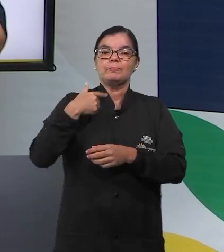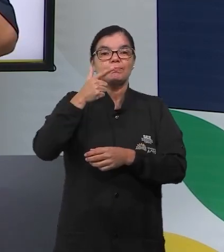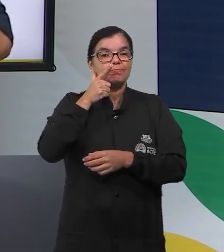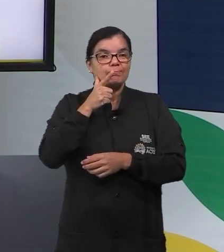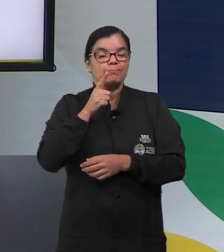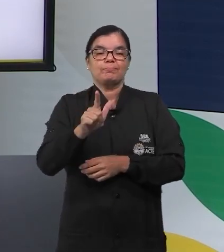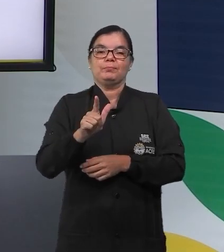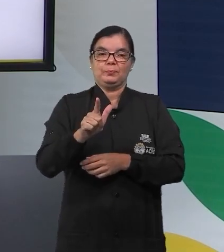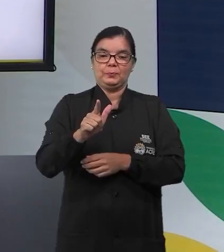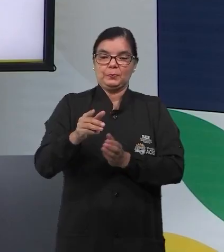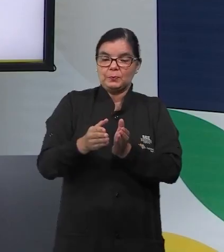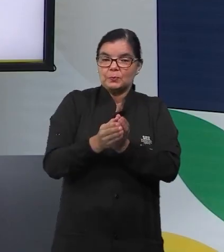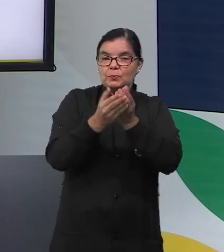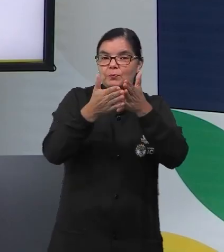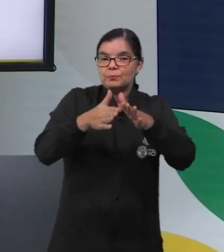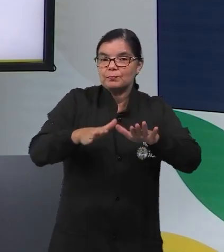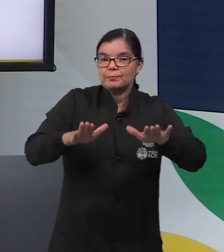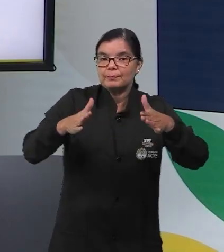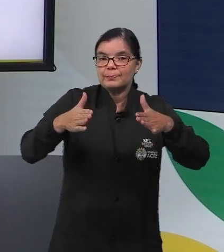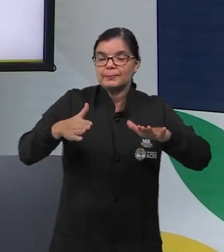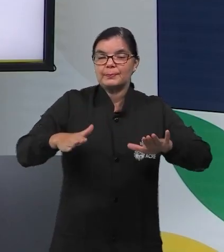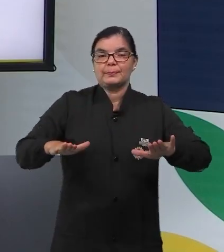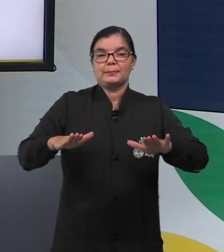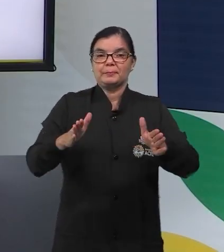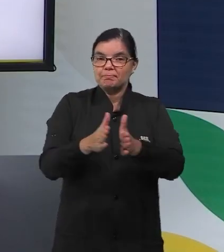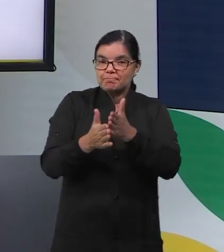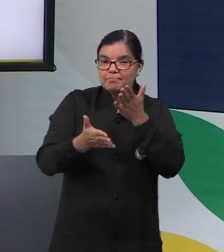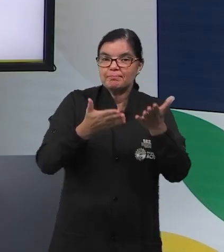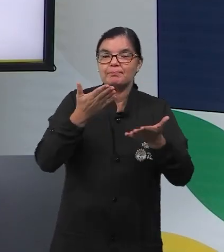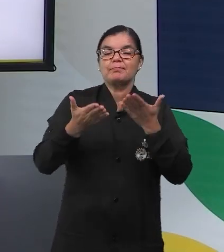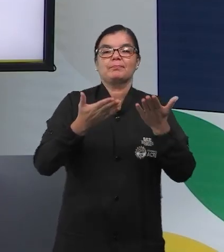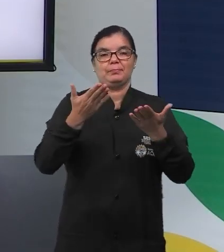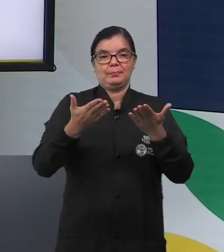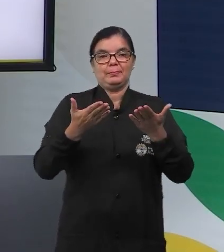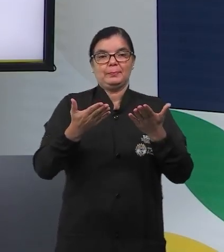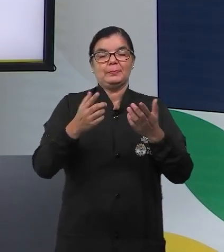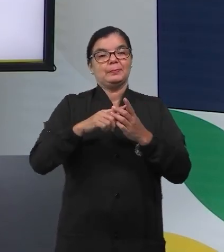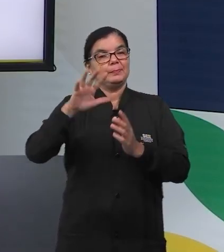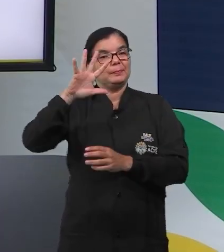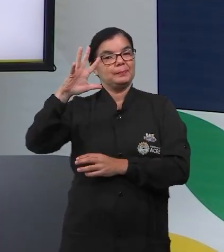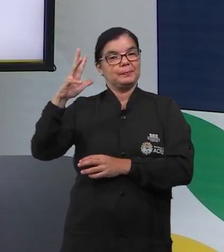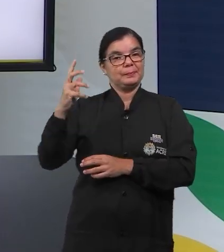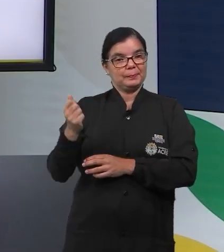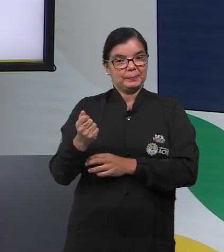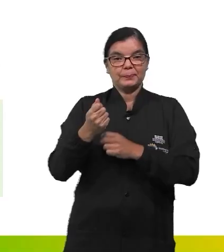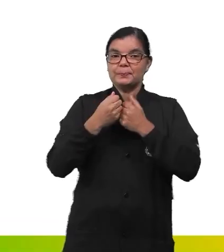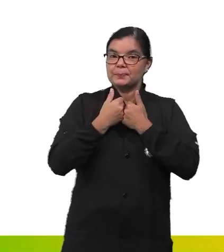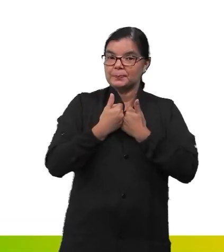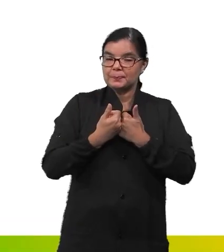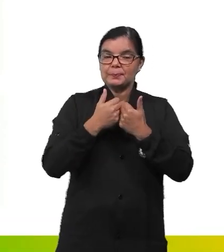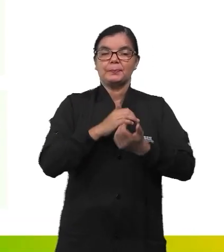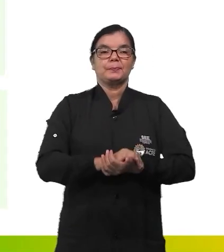aventurar pelo Oceano Atlântico. Maravilha, gente? Além da costa africana. Tudo certo?